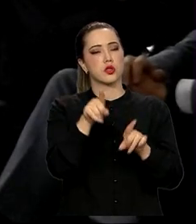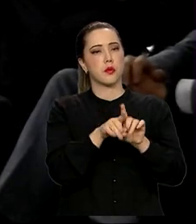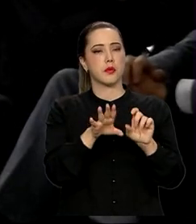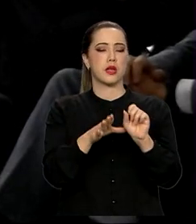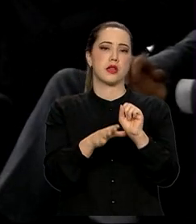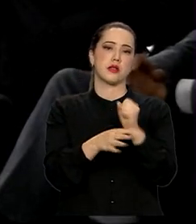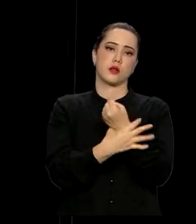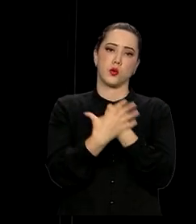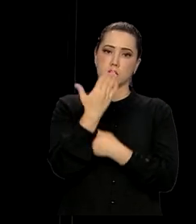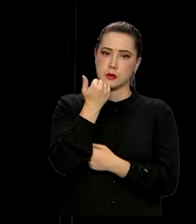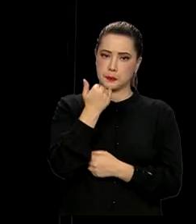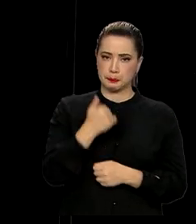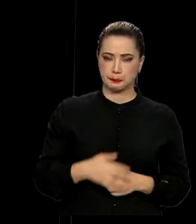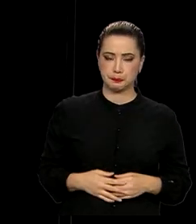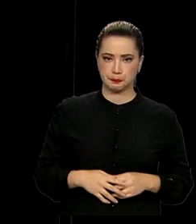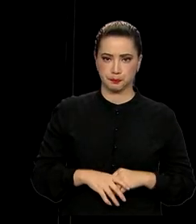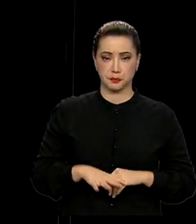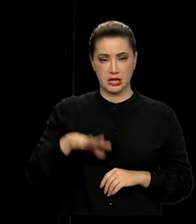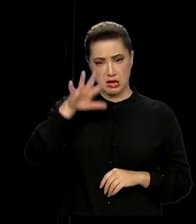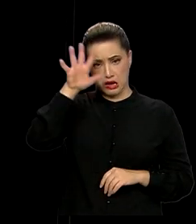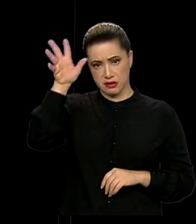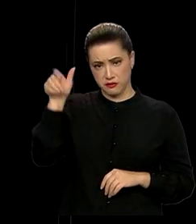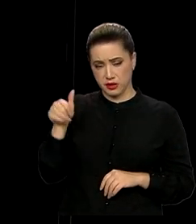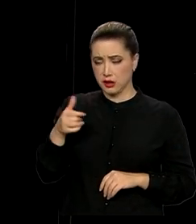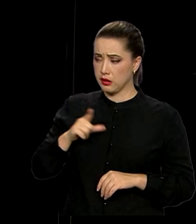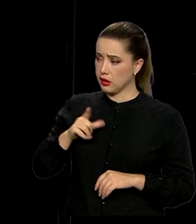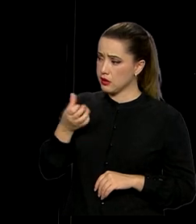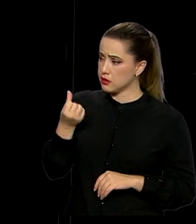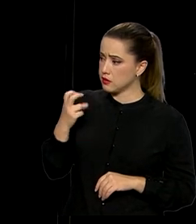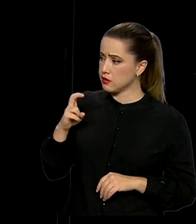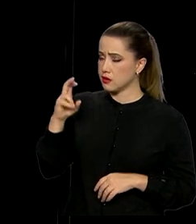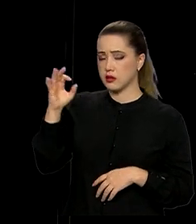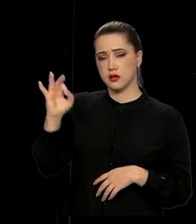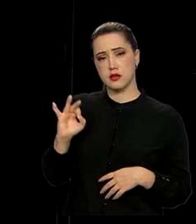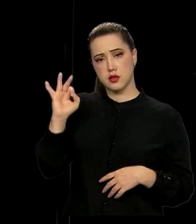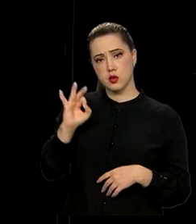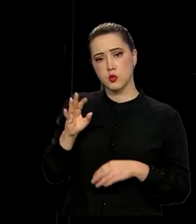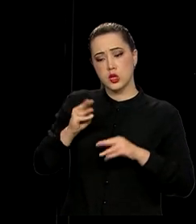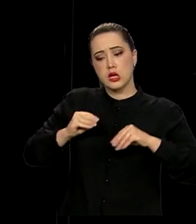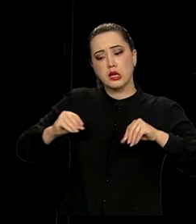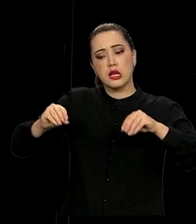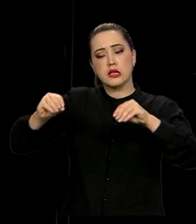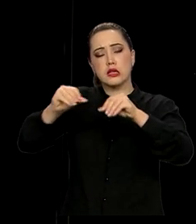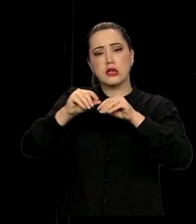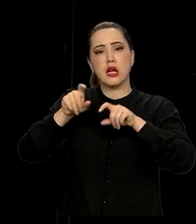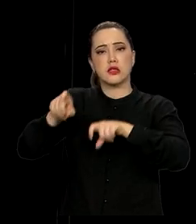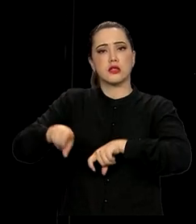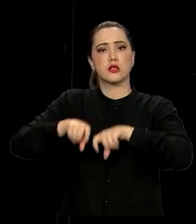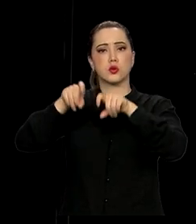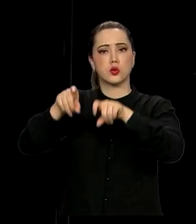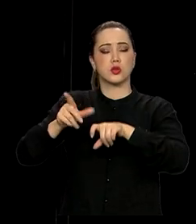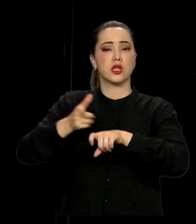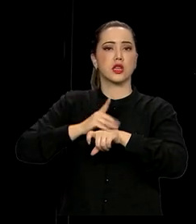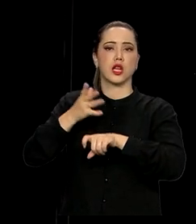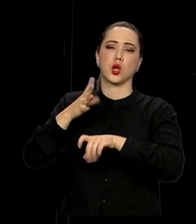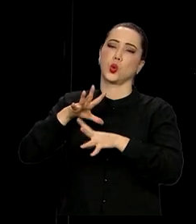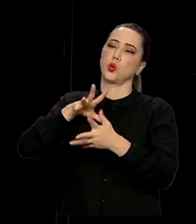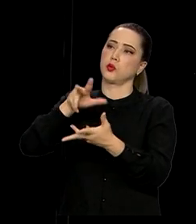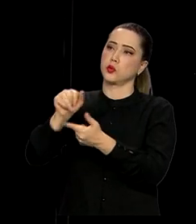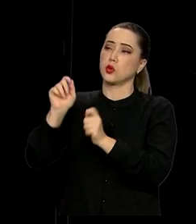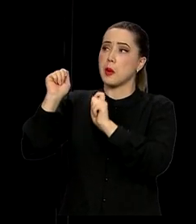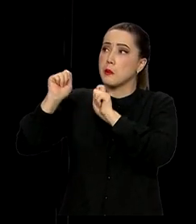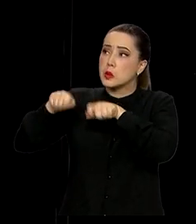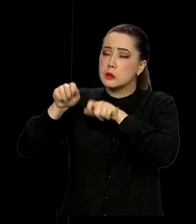A África tem 65% das terras agricultáveis disponíveis no mundo e forte